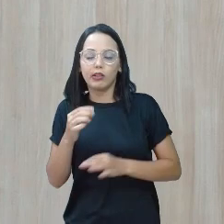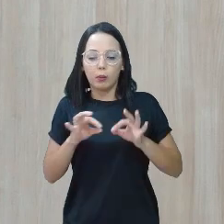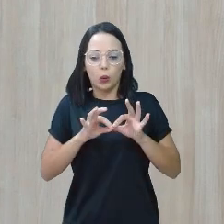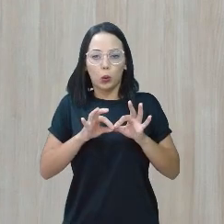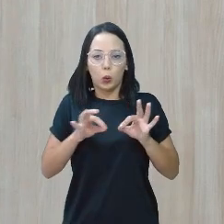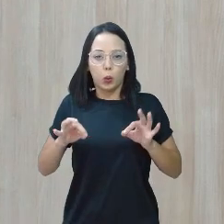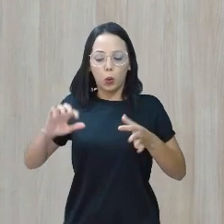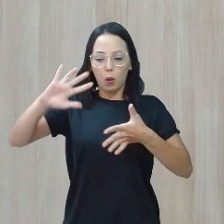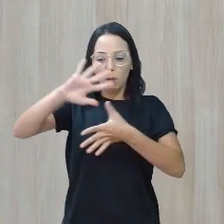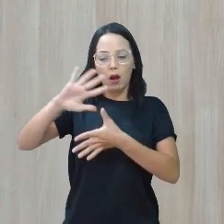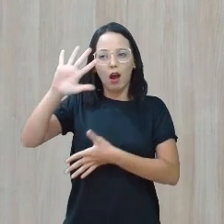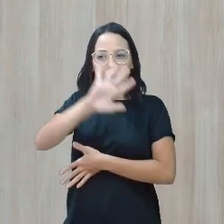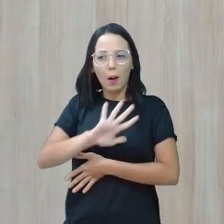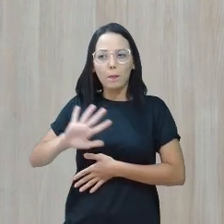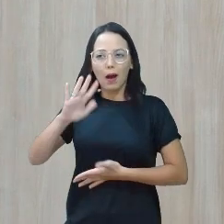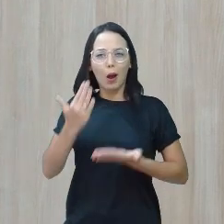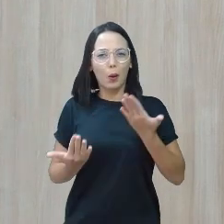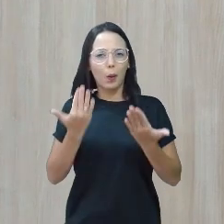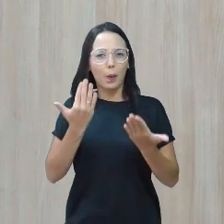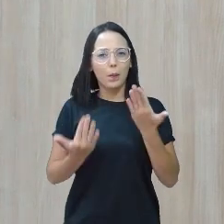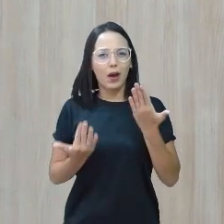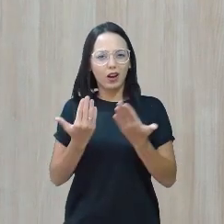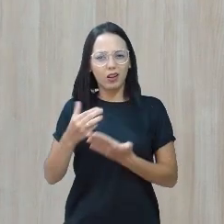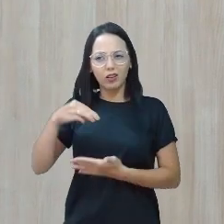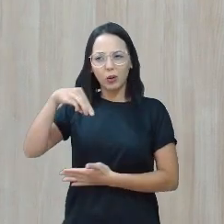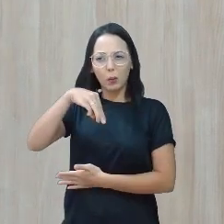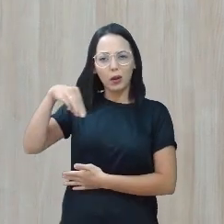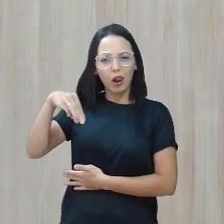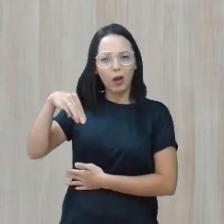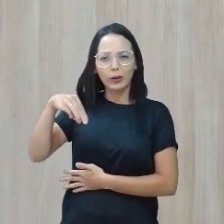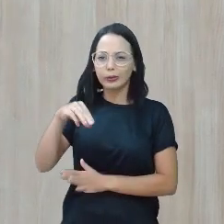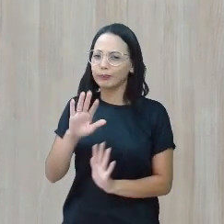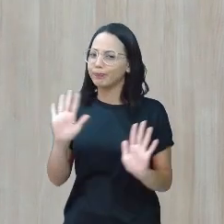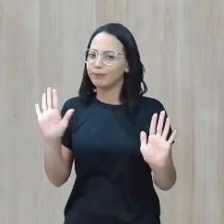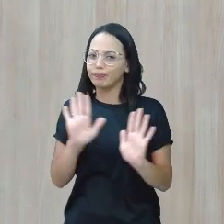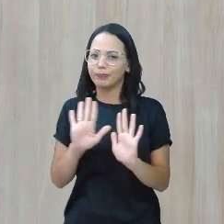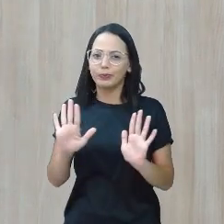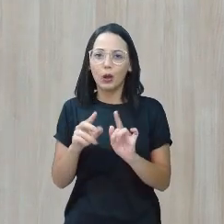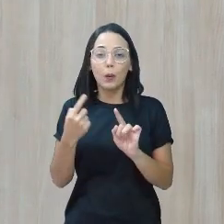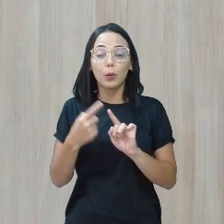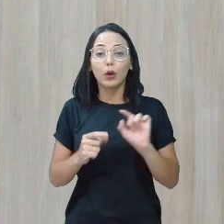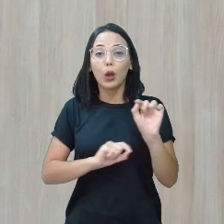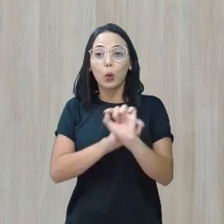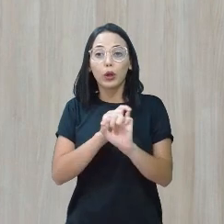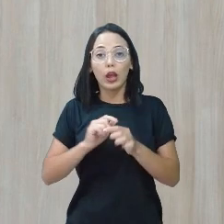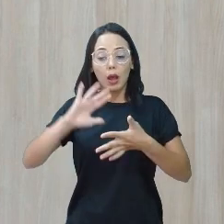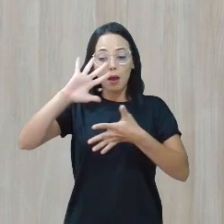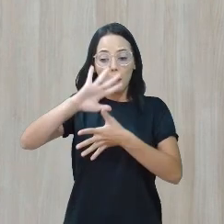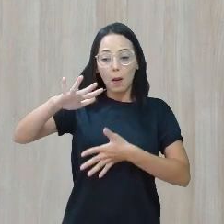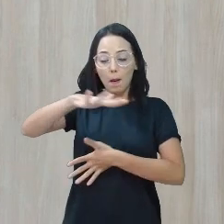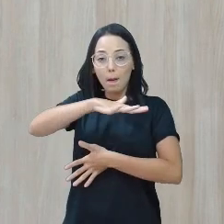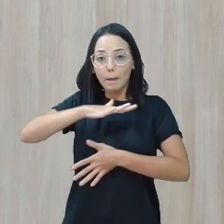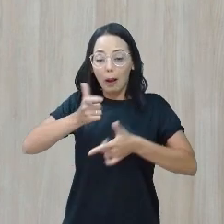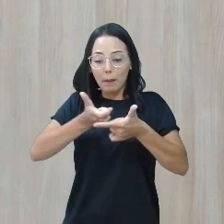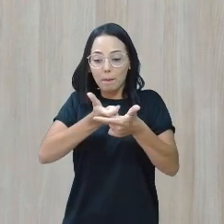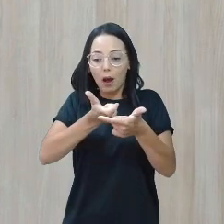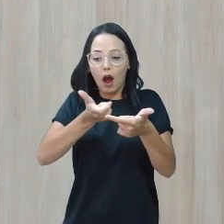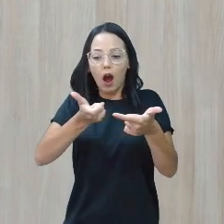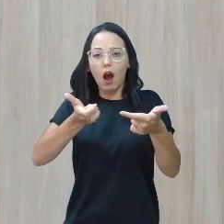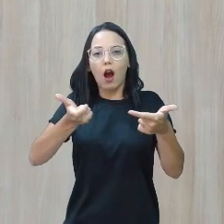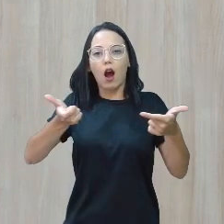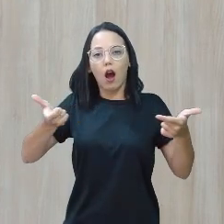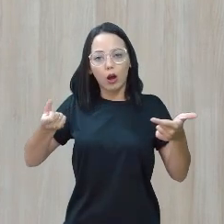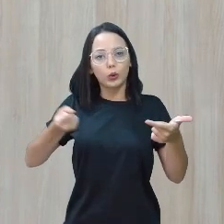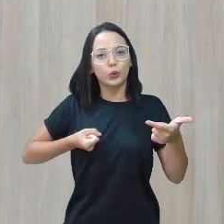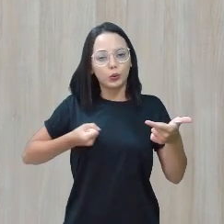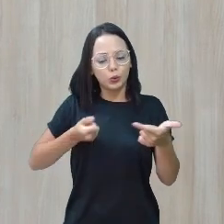no mapa comparando com o valor em milímetros, né? A gente vai ter um número muito grande, um número de fato, um tamanho de número